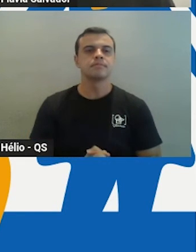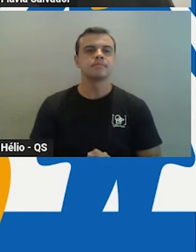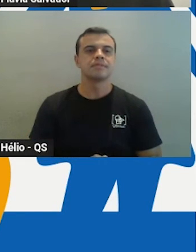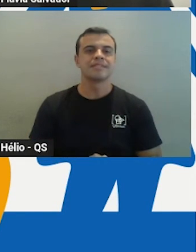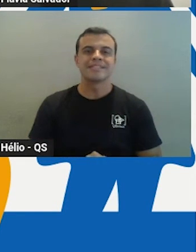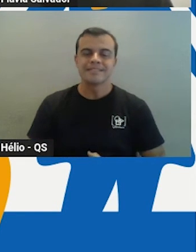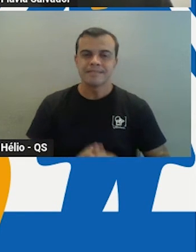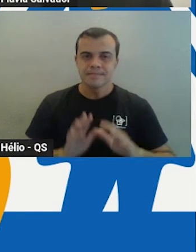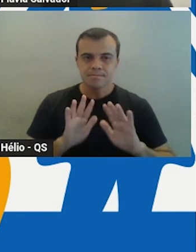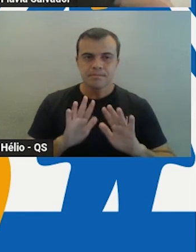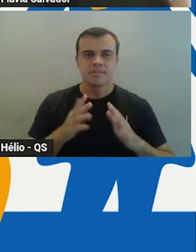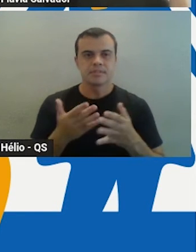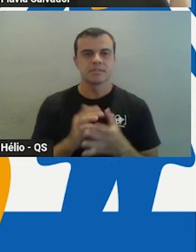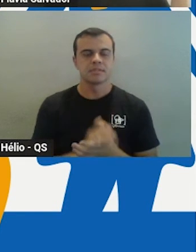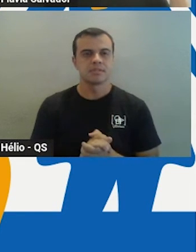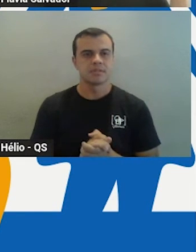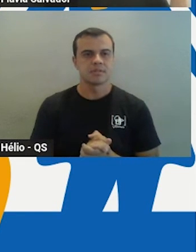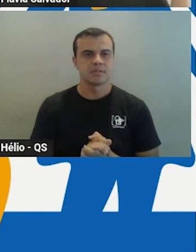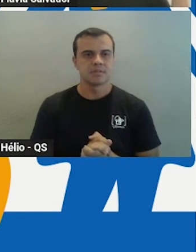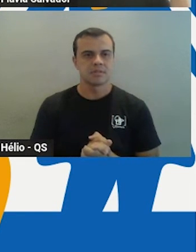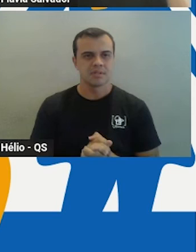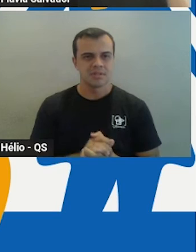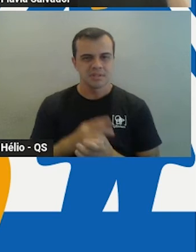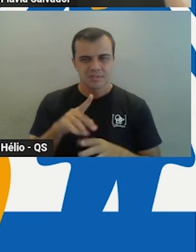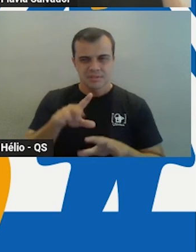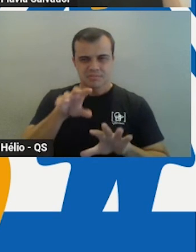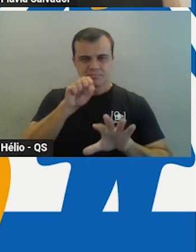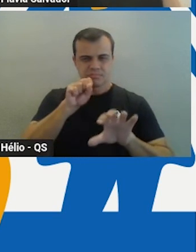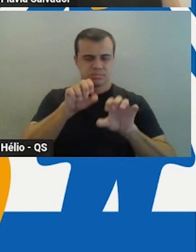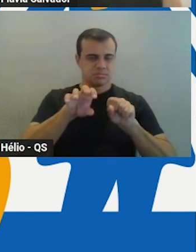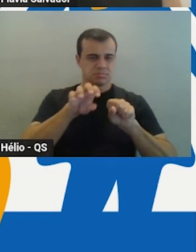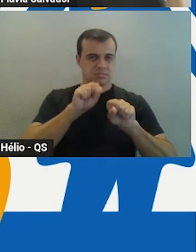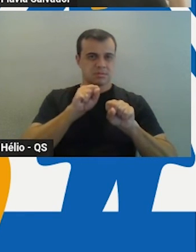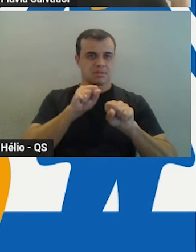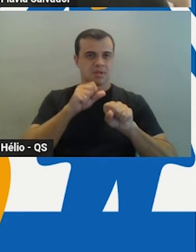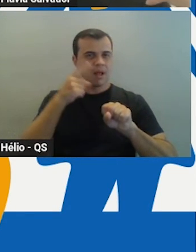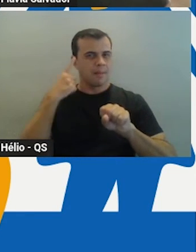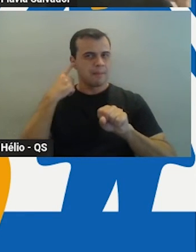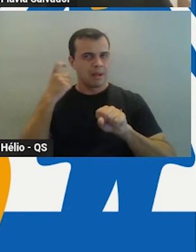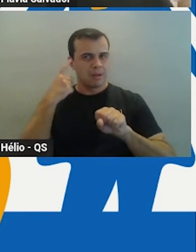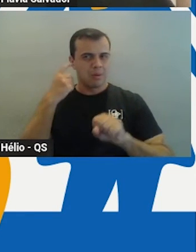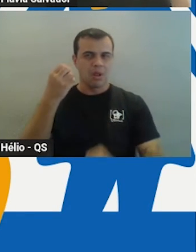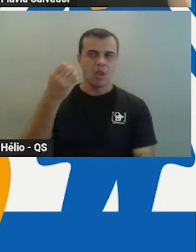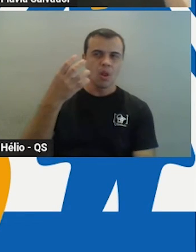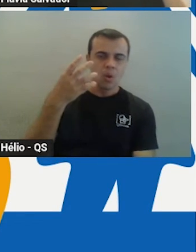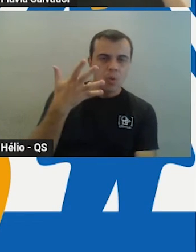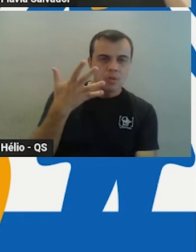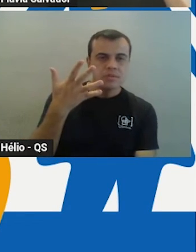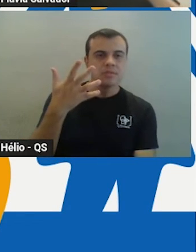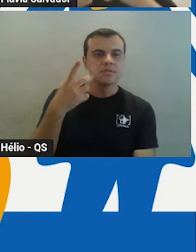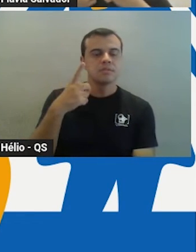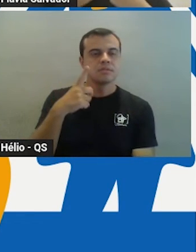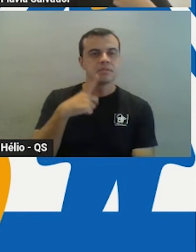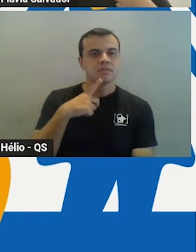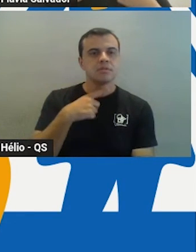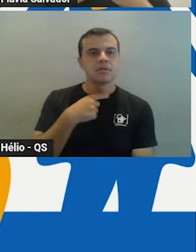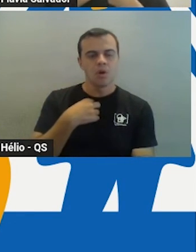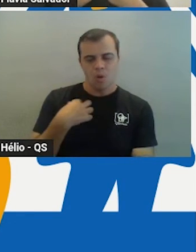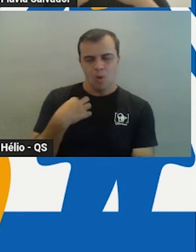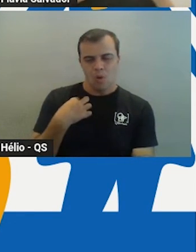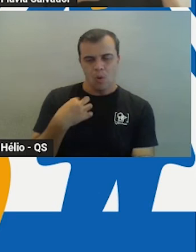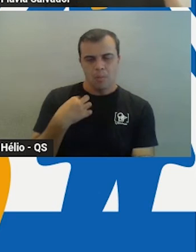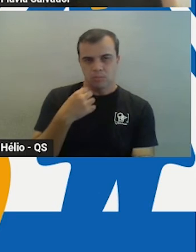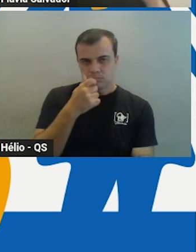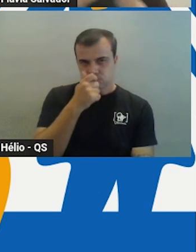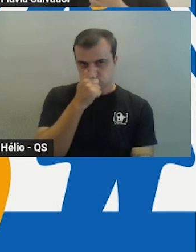Mas aí então, além dessa exposição, a som muito alta, a luz muito alta, botar roupas, então